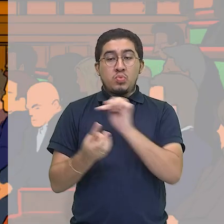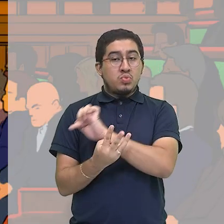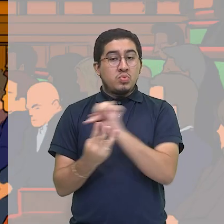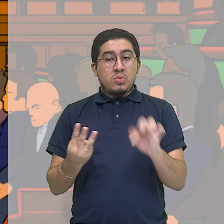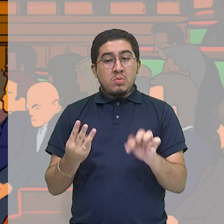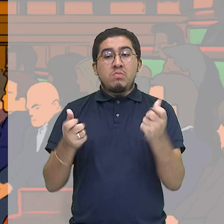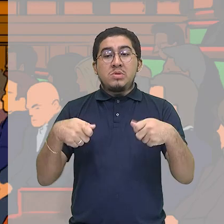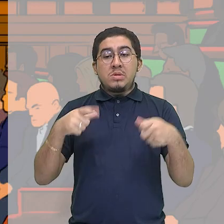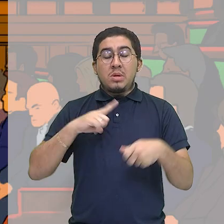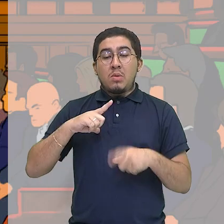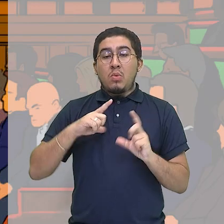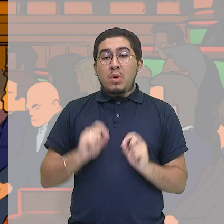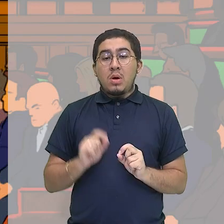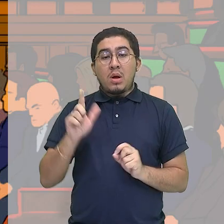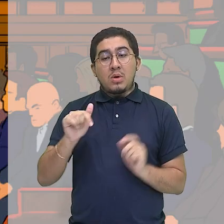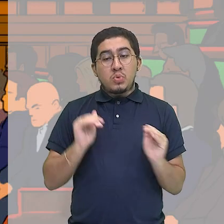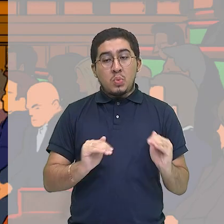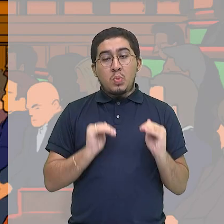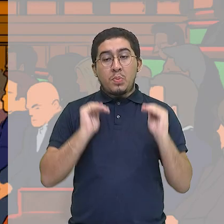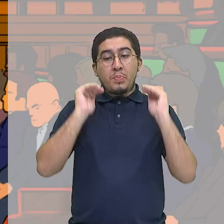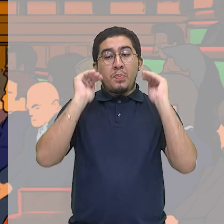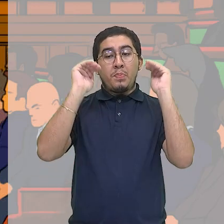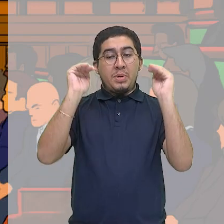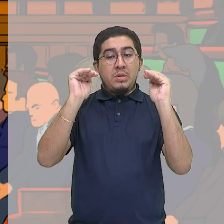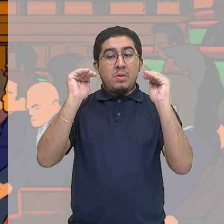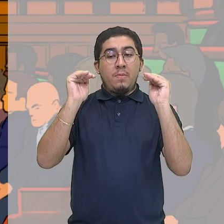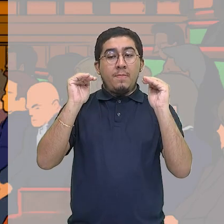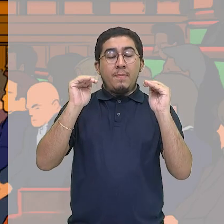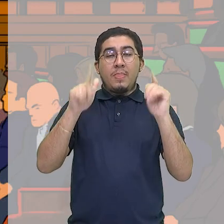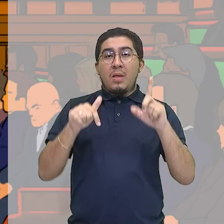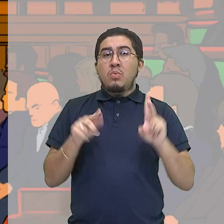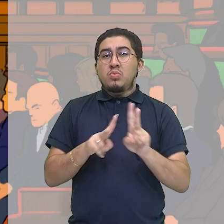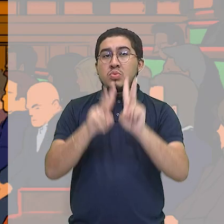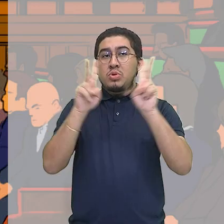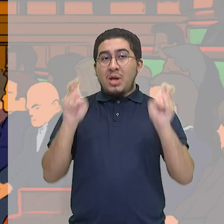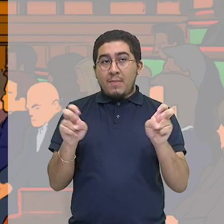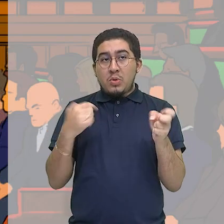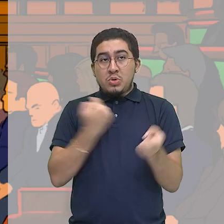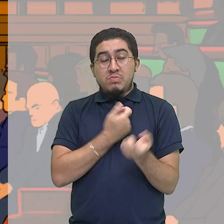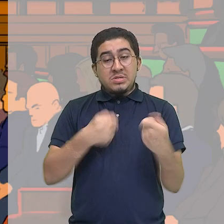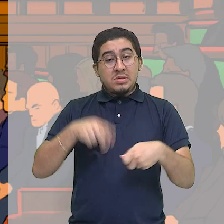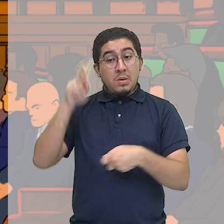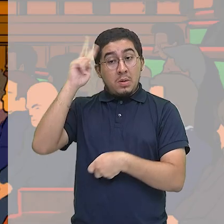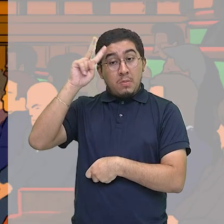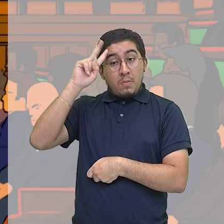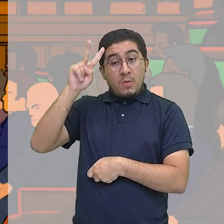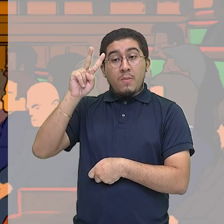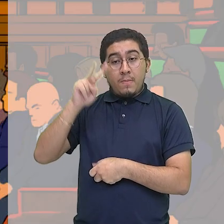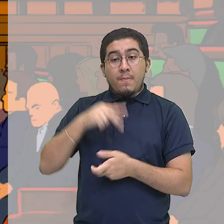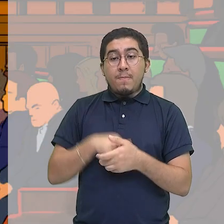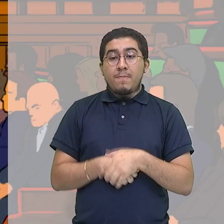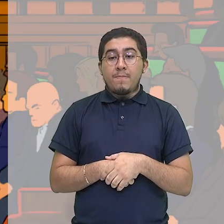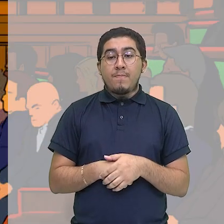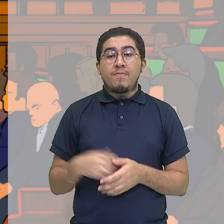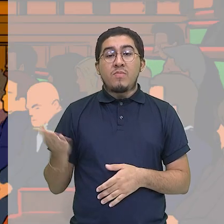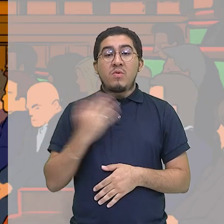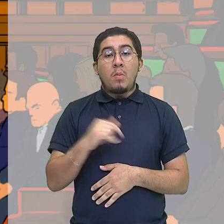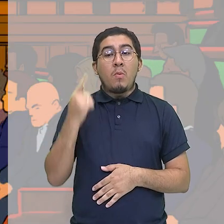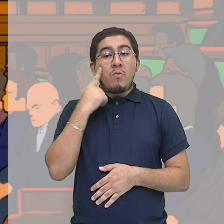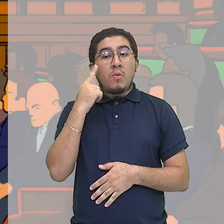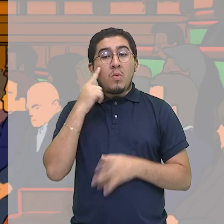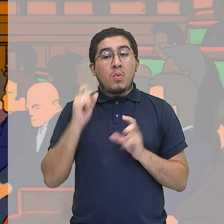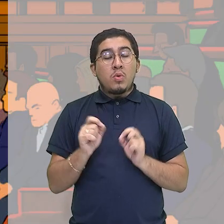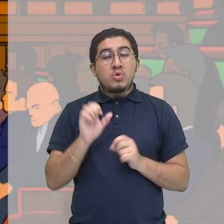sistemas, que é a soberania. Esse é um ponto que nós não podemos deixar de falar. E vamos aqui